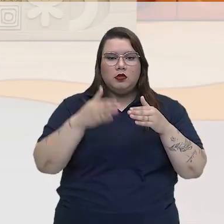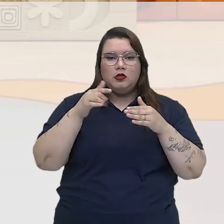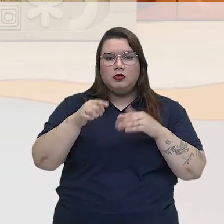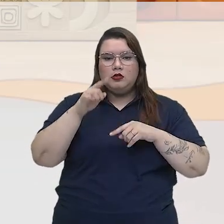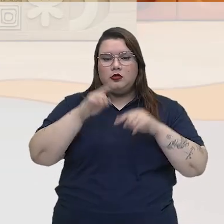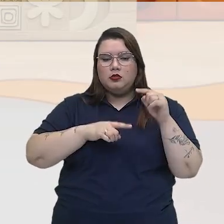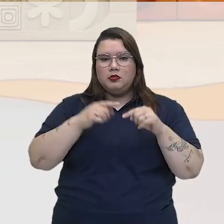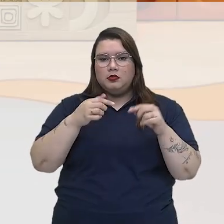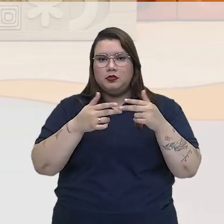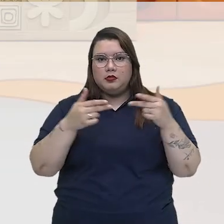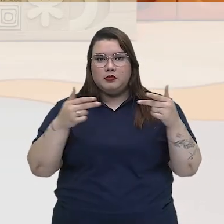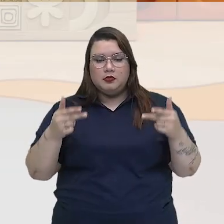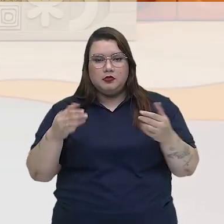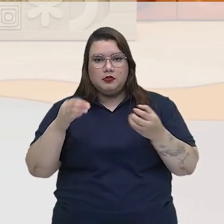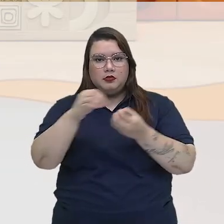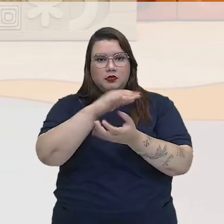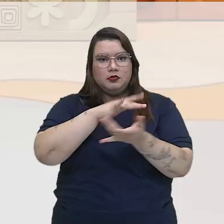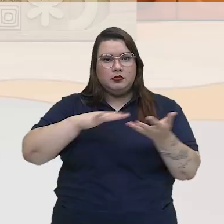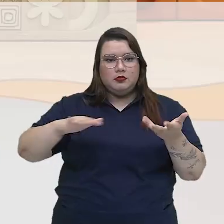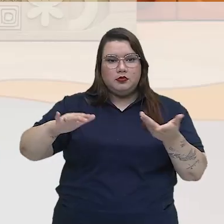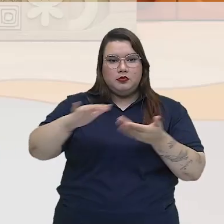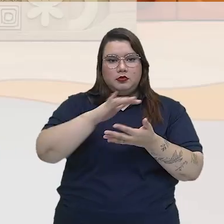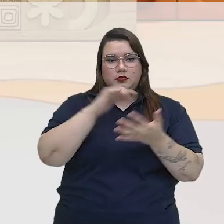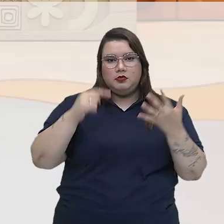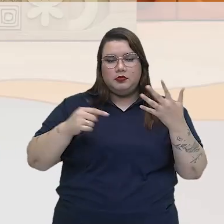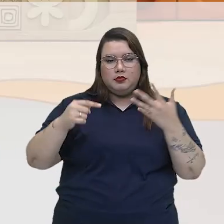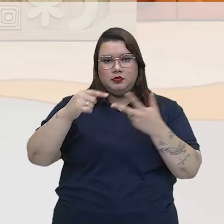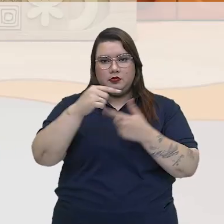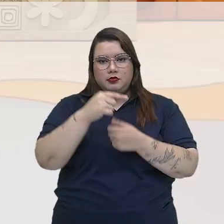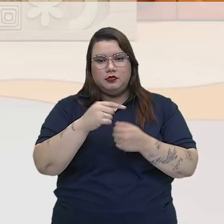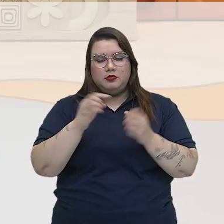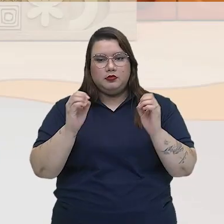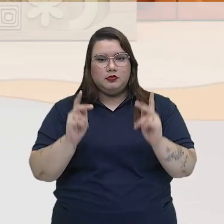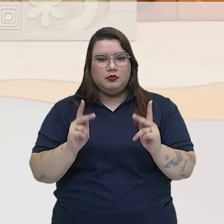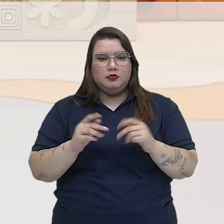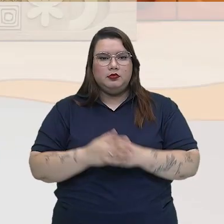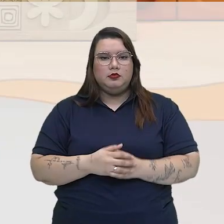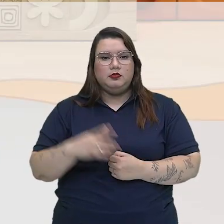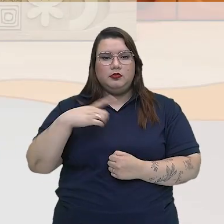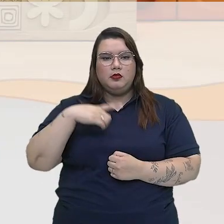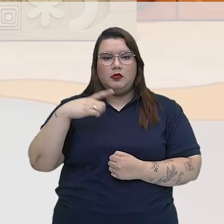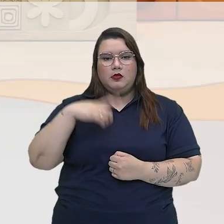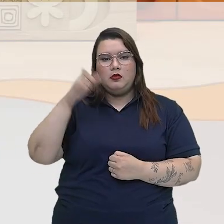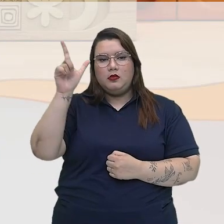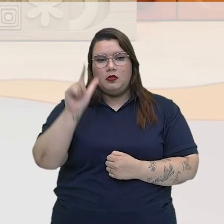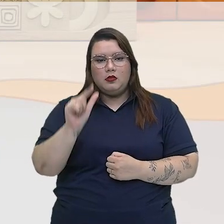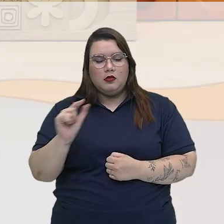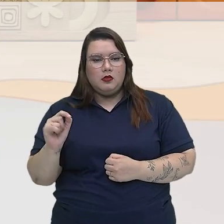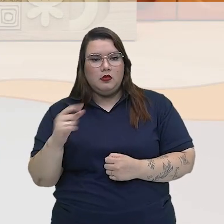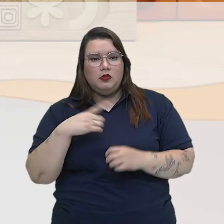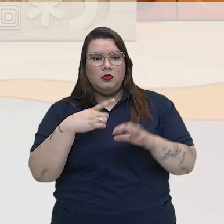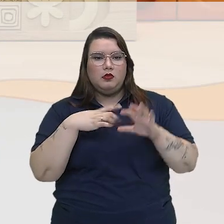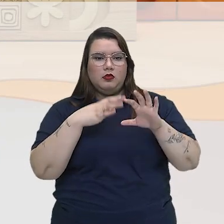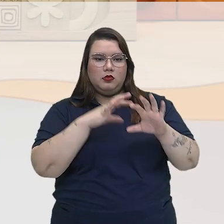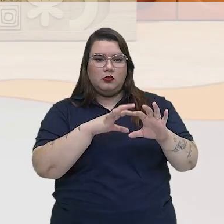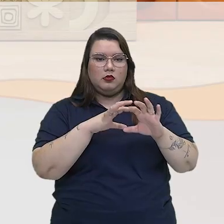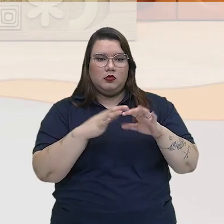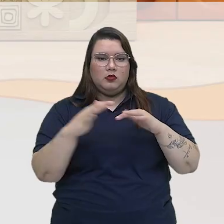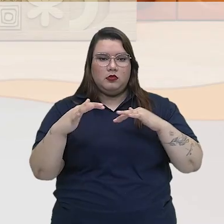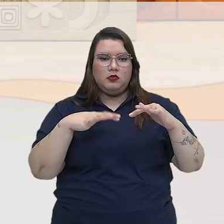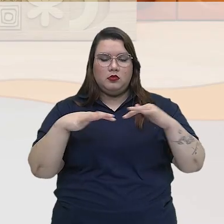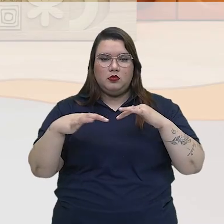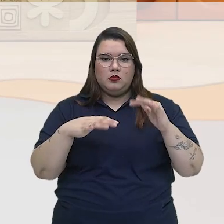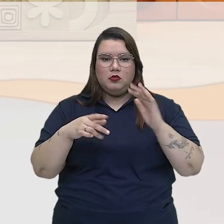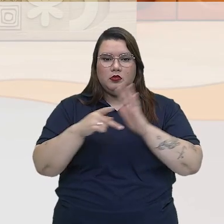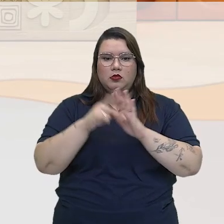corpos celestes. Nós temos aí a Lua que vai interferir, né, no